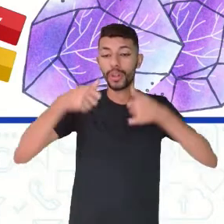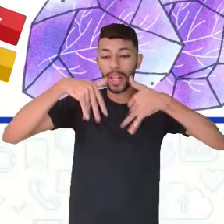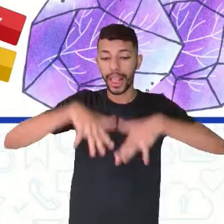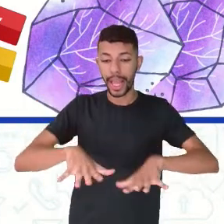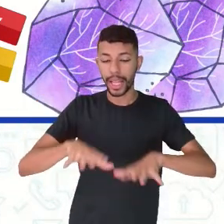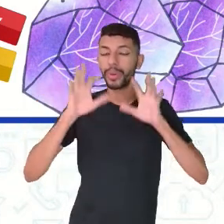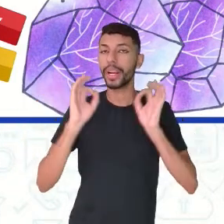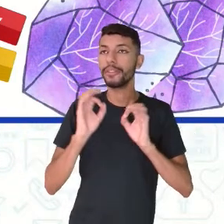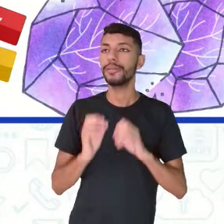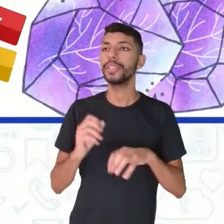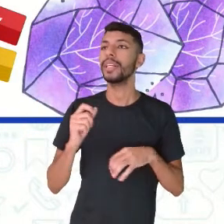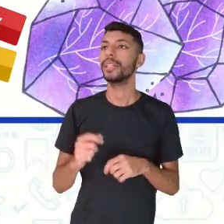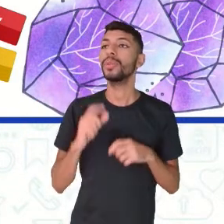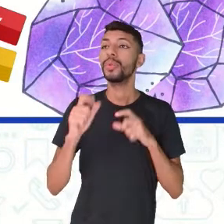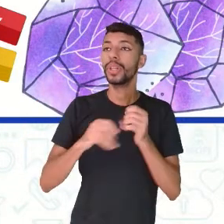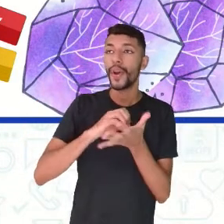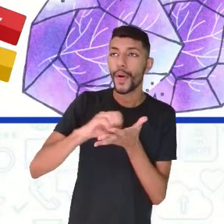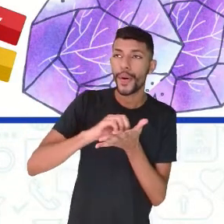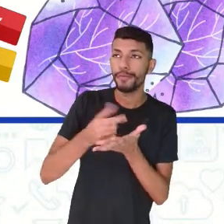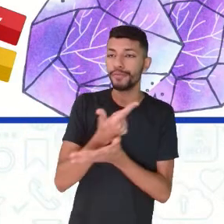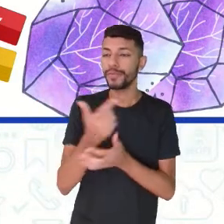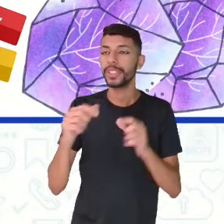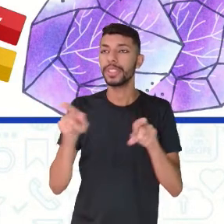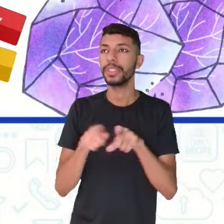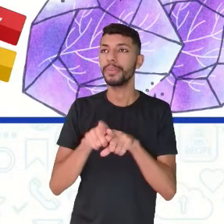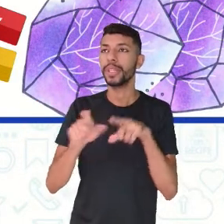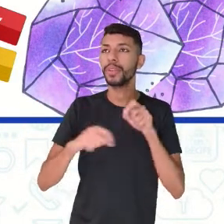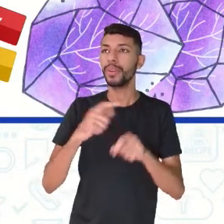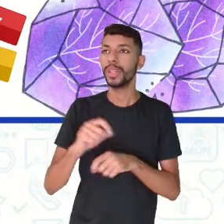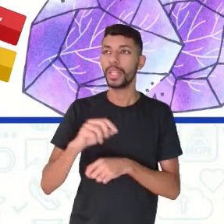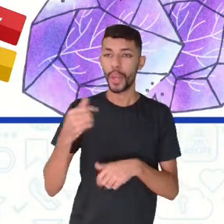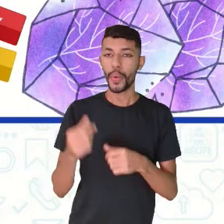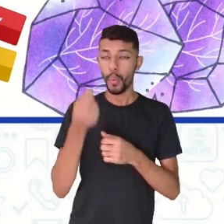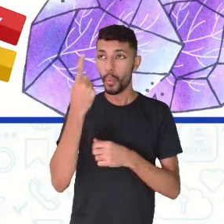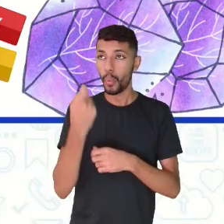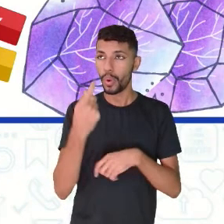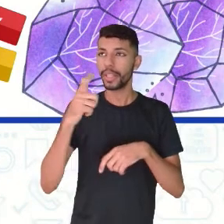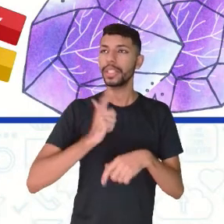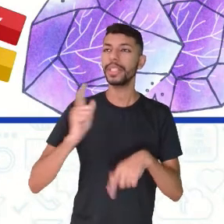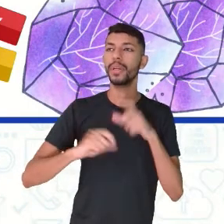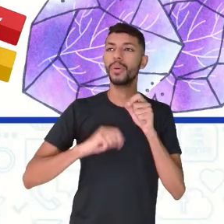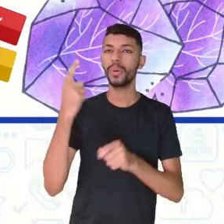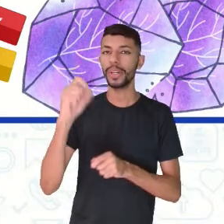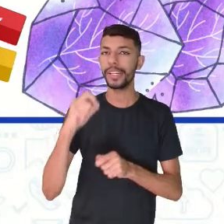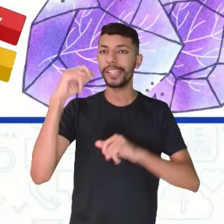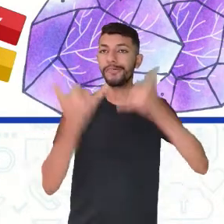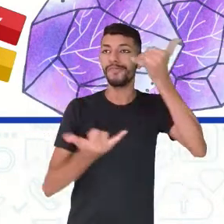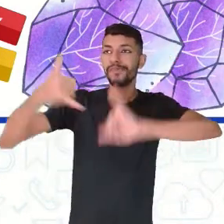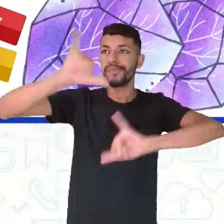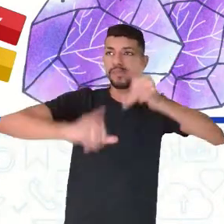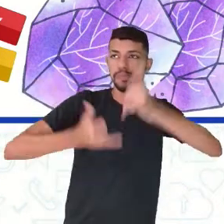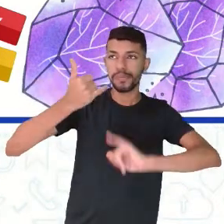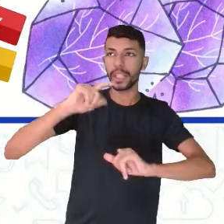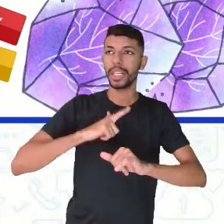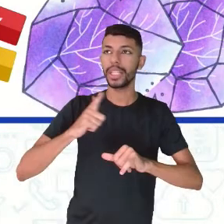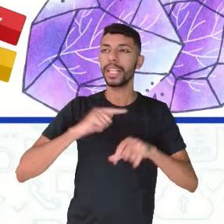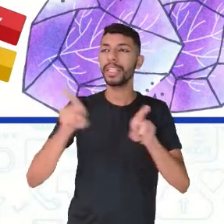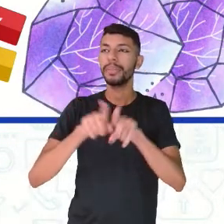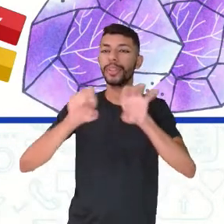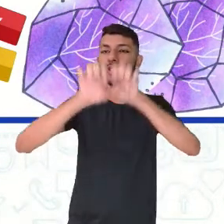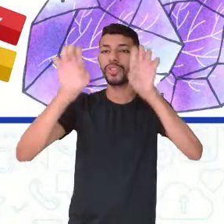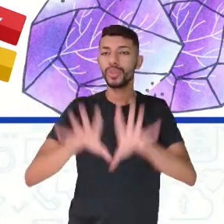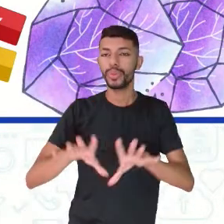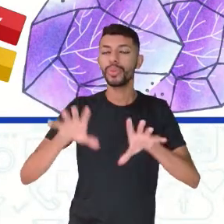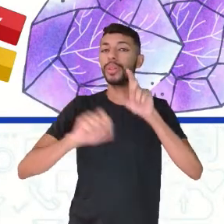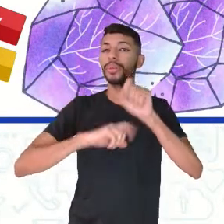inorgânico, homogêneo, de composição química, definida com a estrutura cristalina. Então, o que é que eu estou